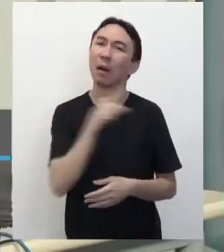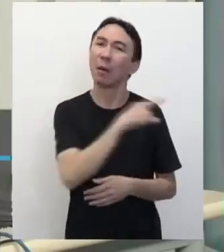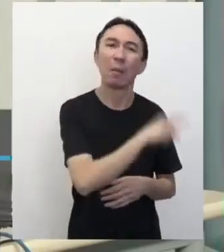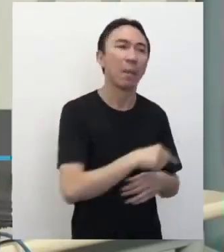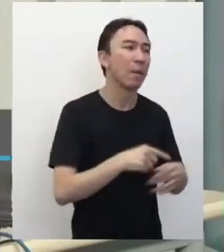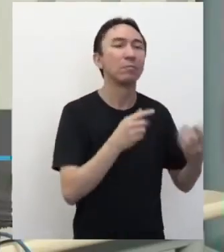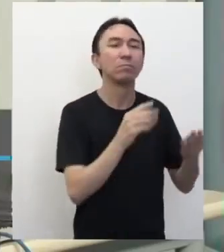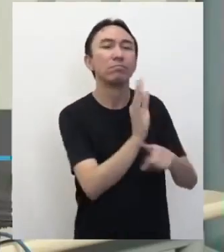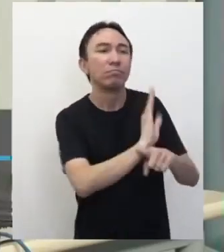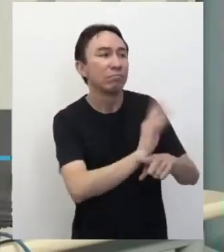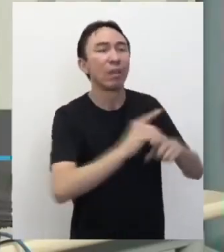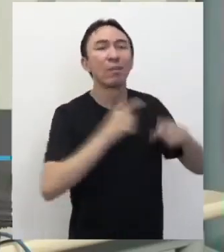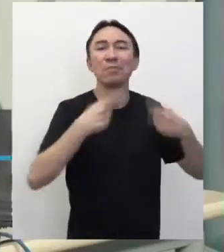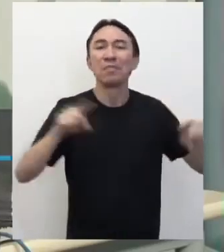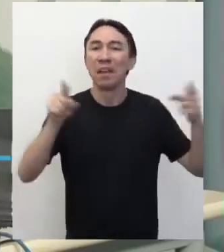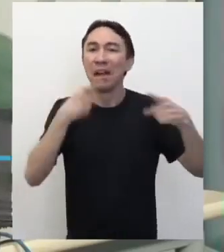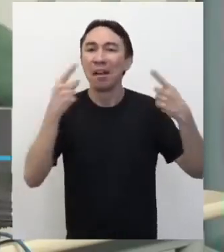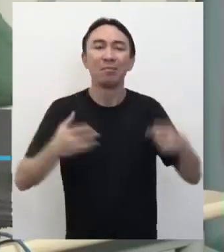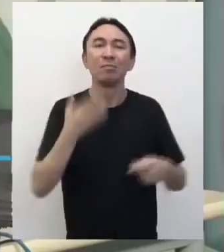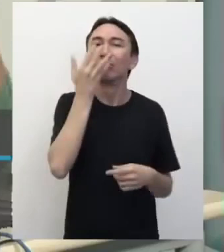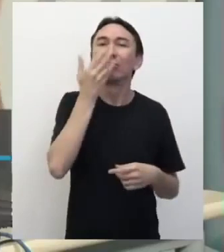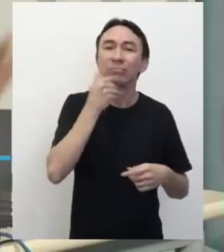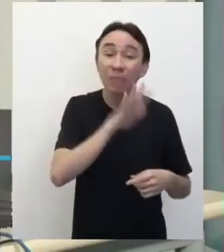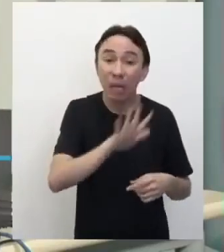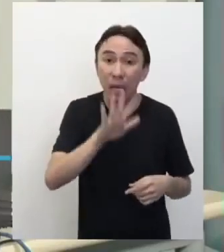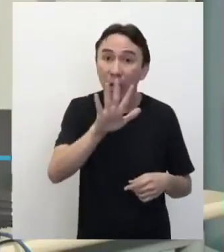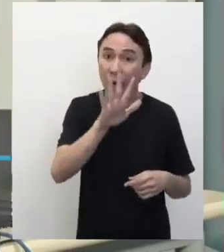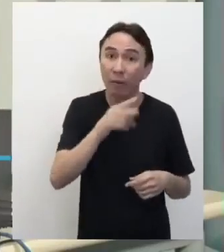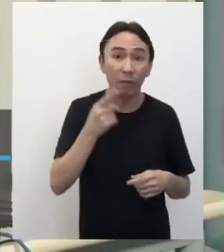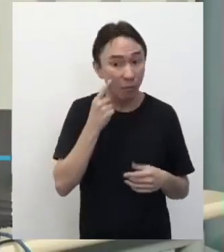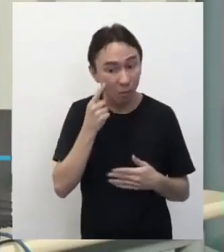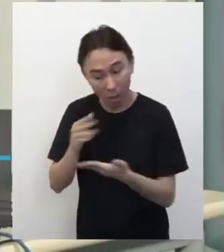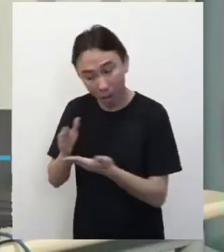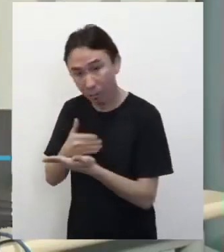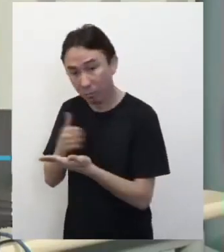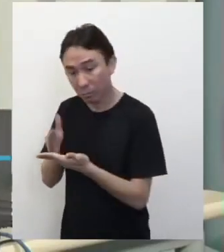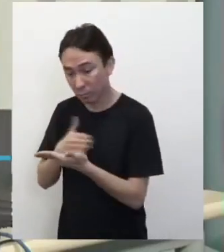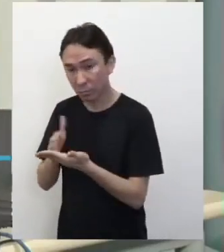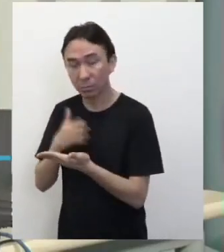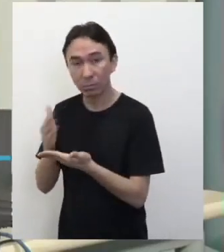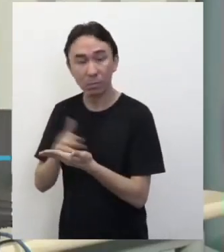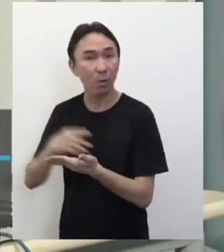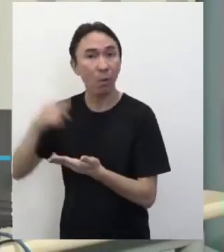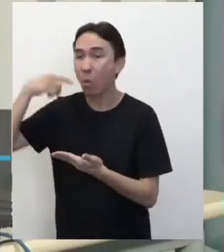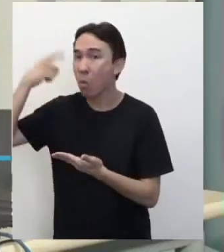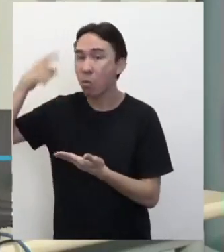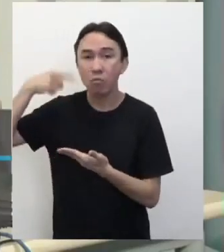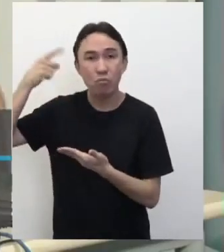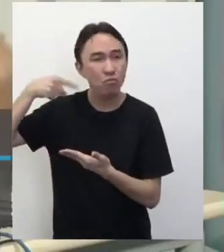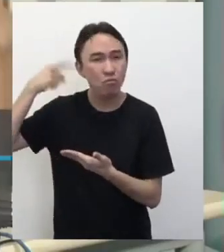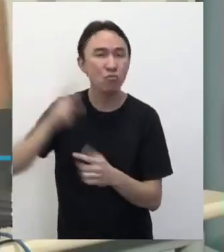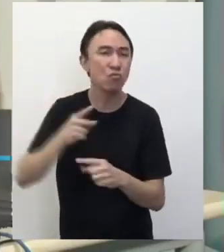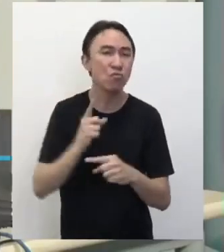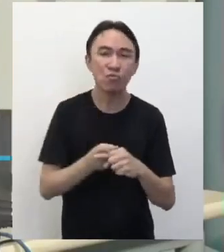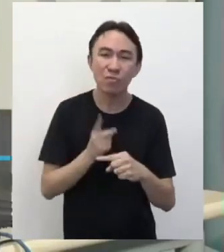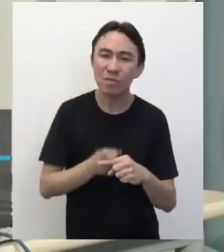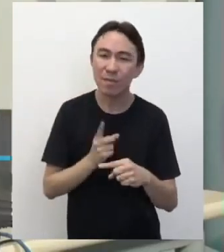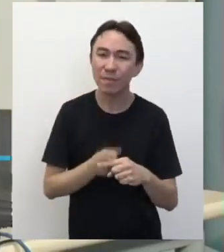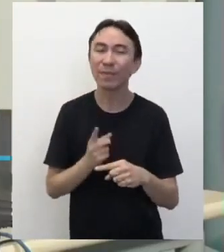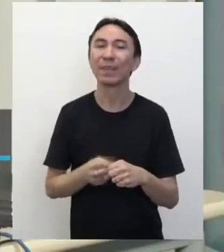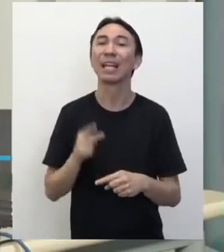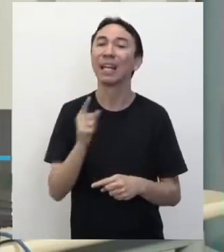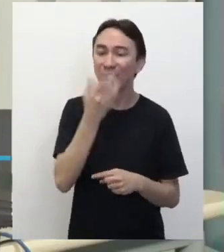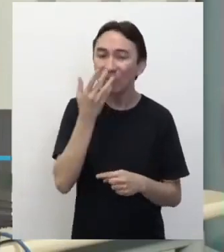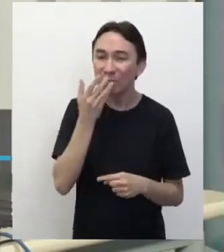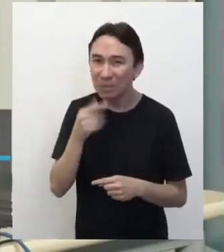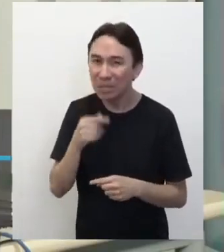eu quero ver o livro, porque o livro é uma viagem louca, justamente por quê? Porque para as crianças eles colocam só o mundo da